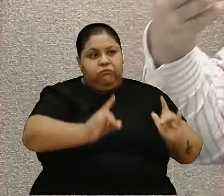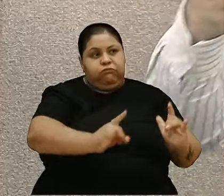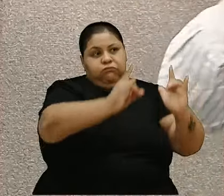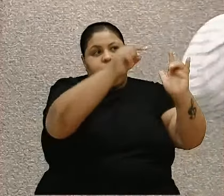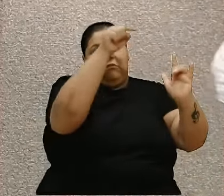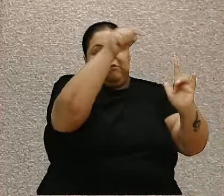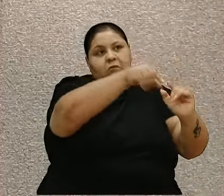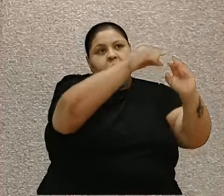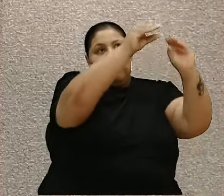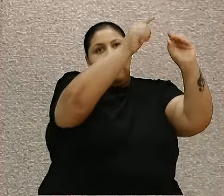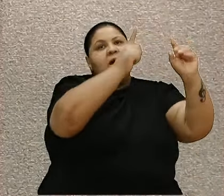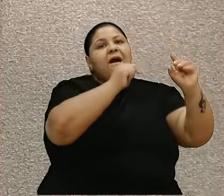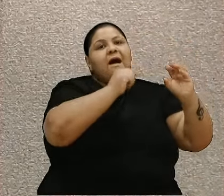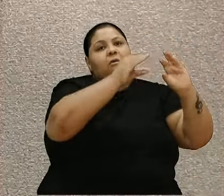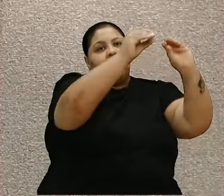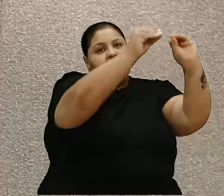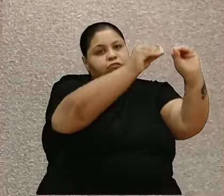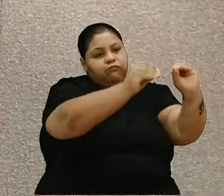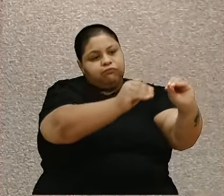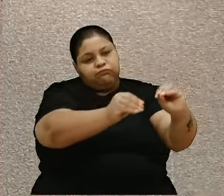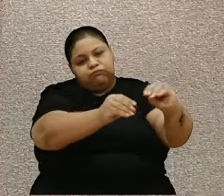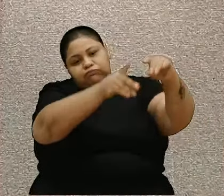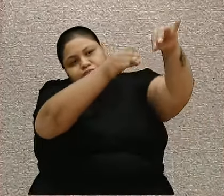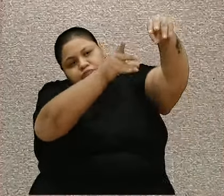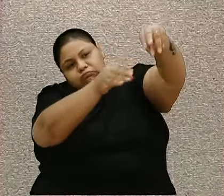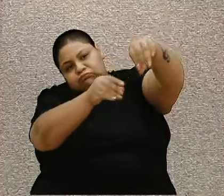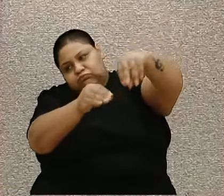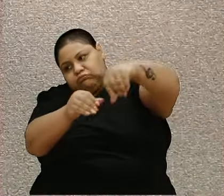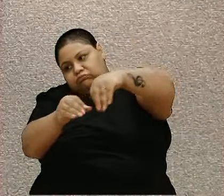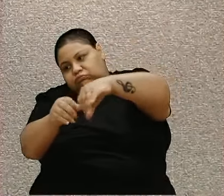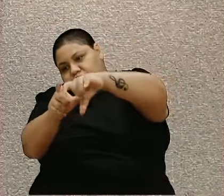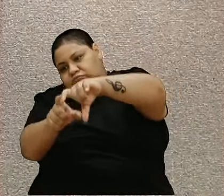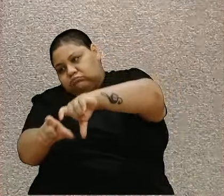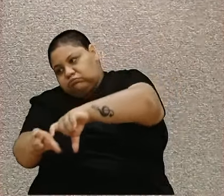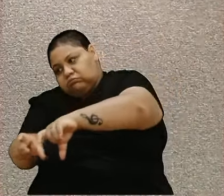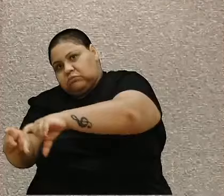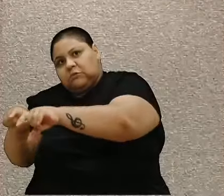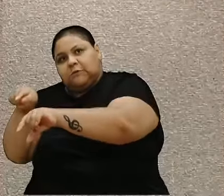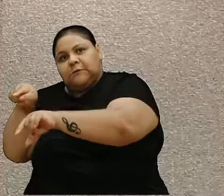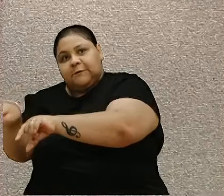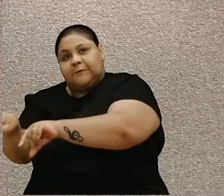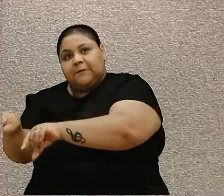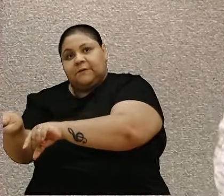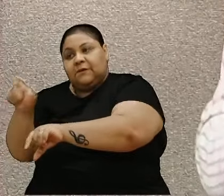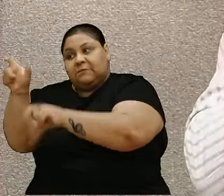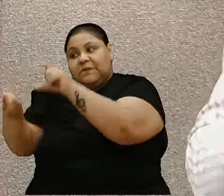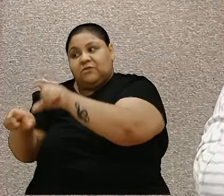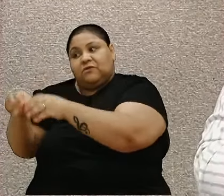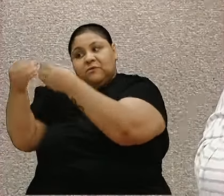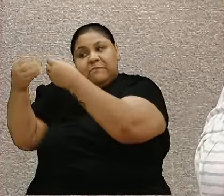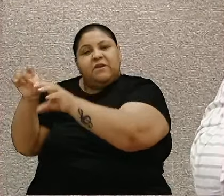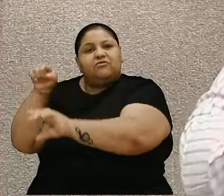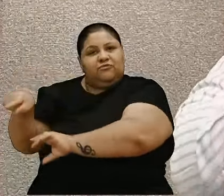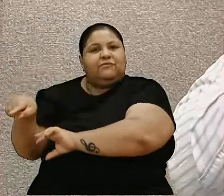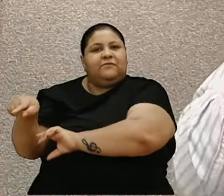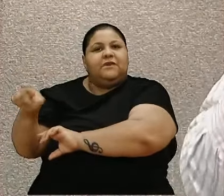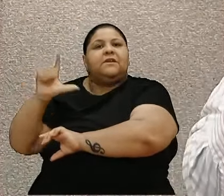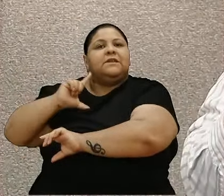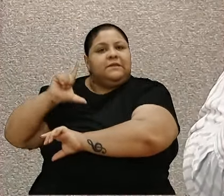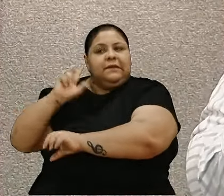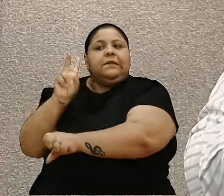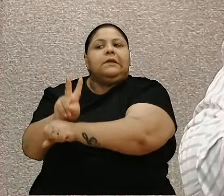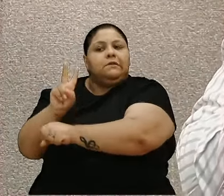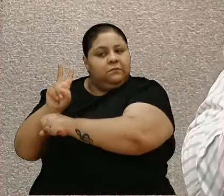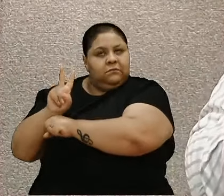ela canaliza toda essa água pluvial e aí os outros moradores são afetados. Então, a gente tem que ter esse